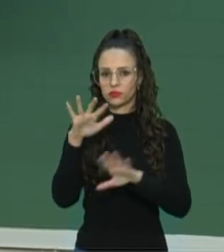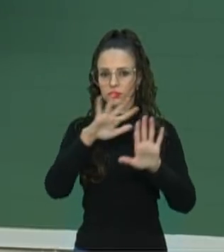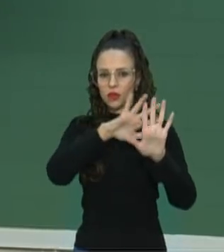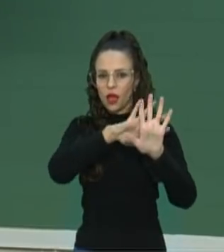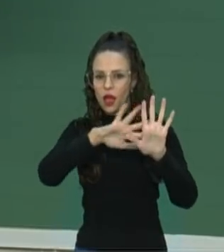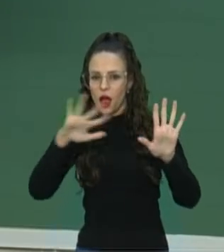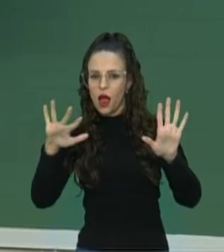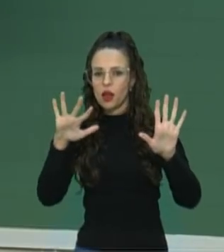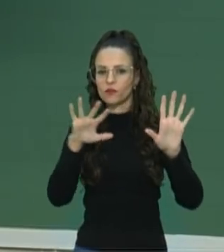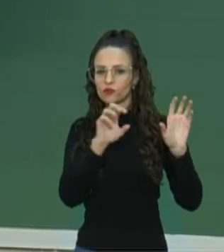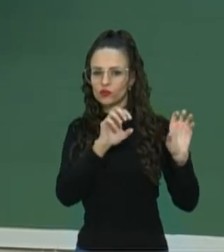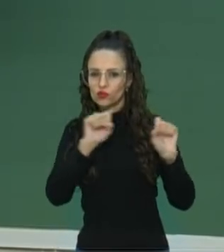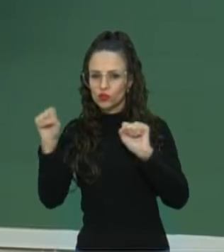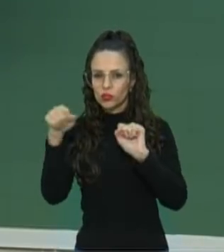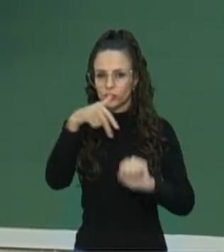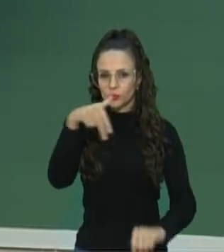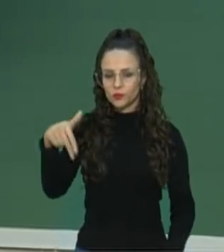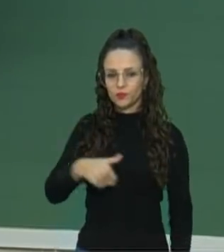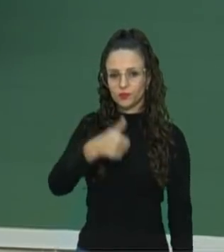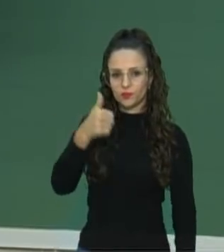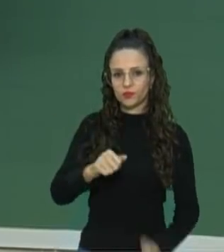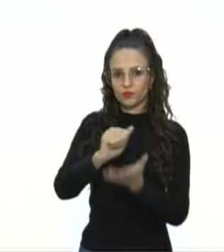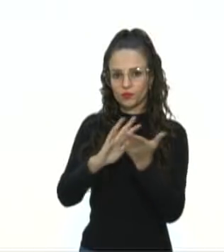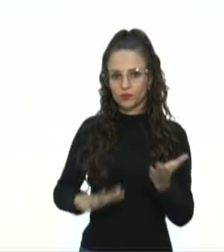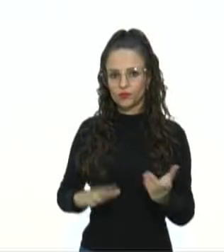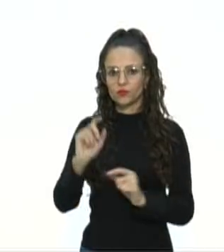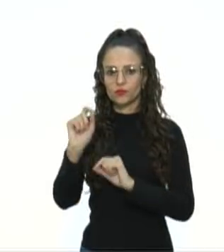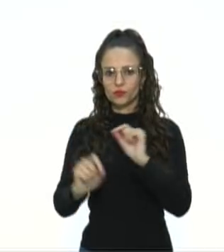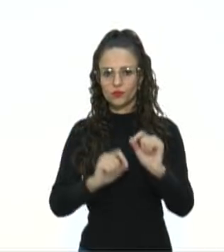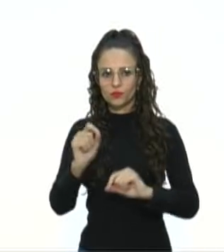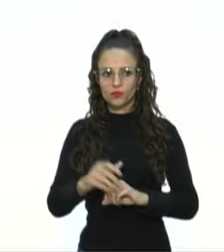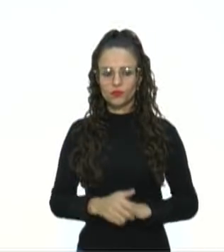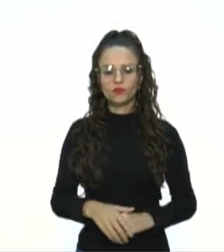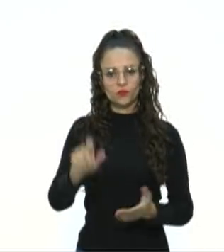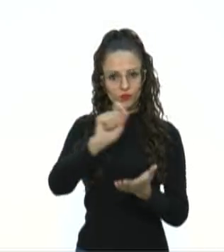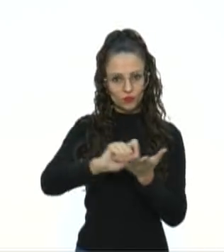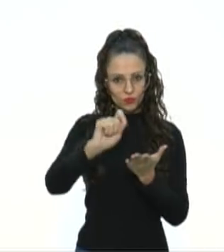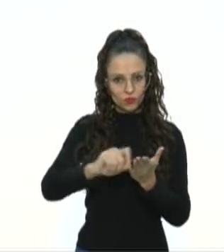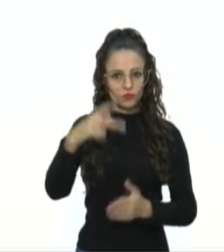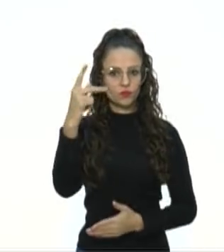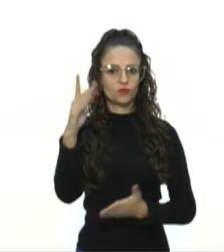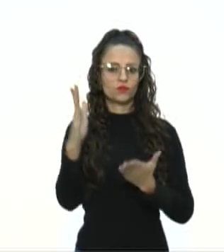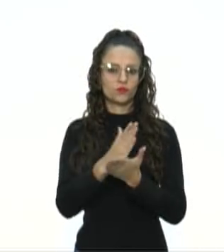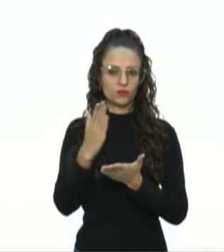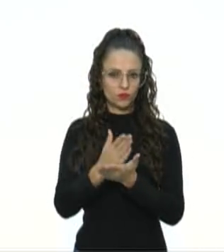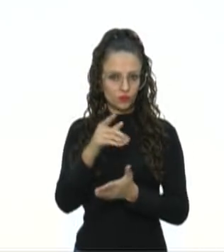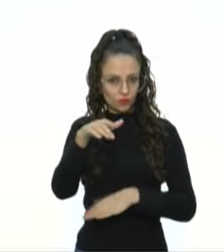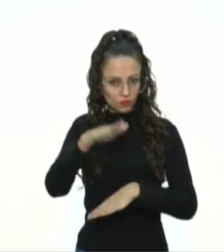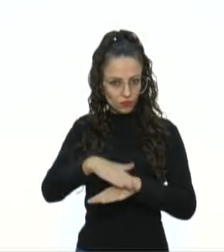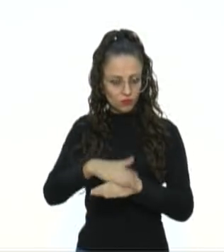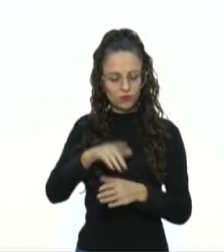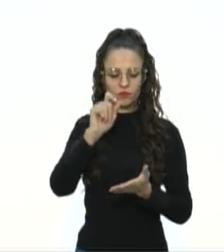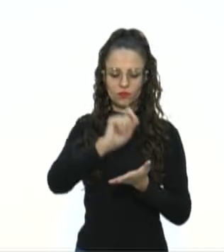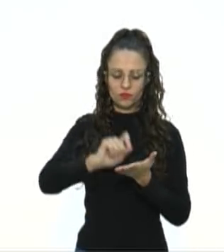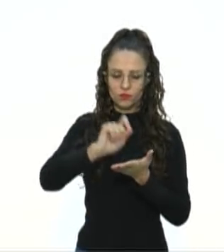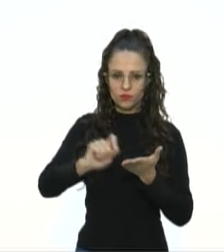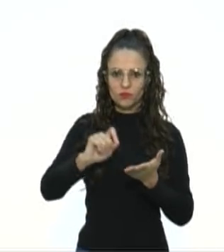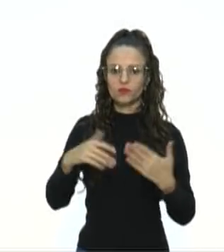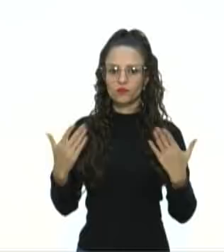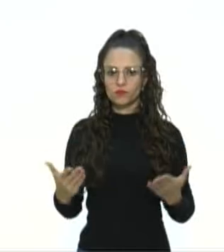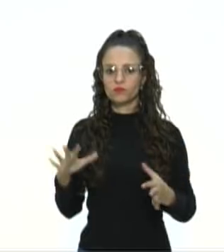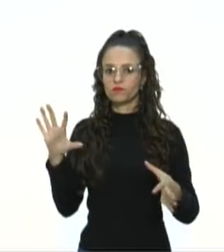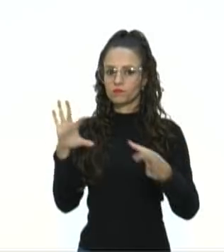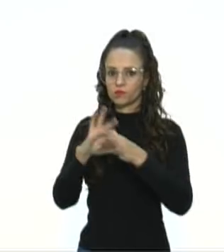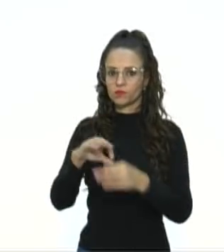primeira atividade da aula de hoje, que é a seguinte. Atividade descritiva, né? Então pega seu caderno, faz as devidas anotações lá. Segundo